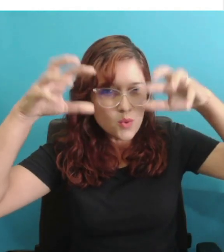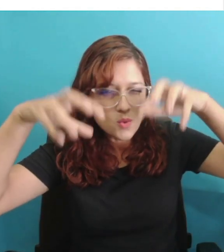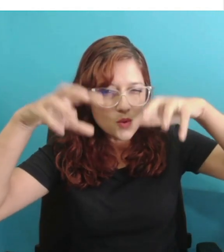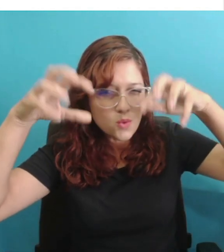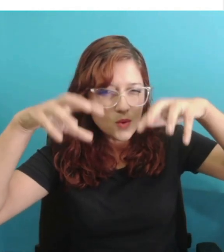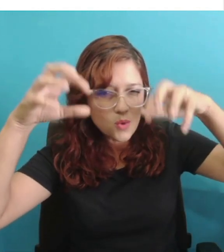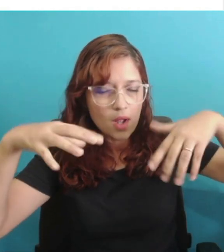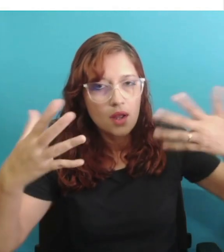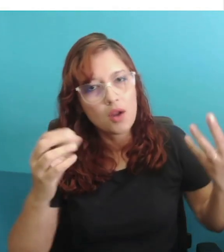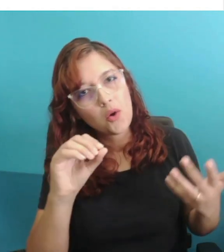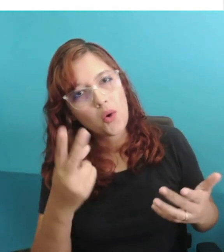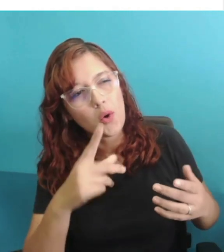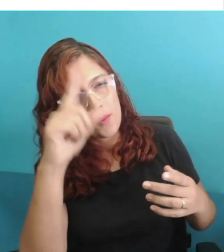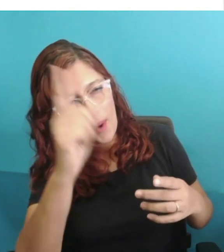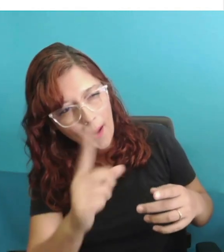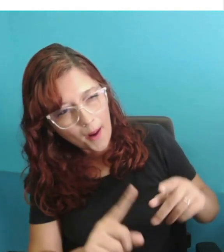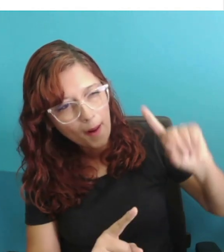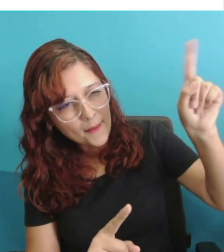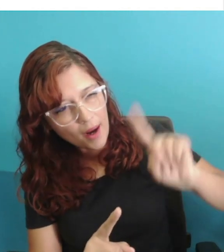chovendo.